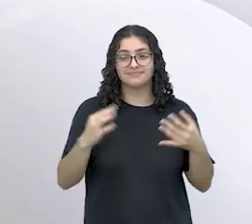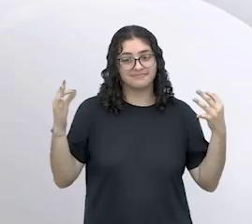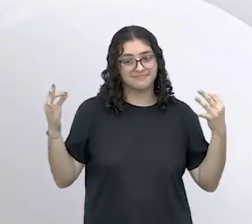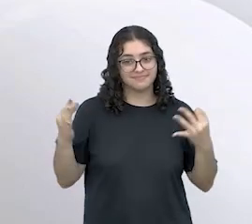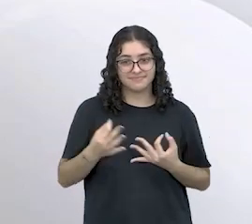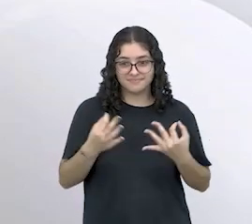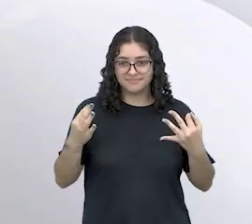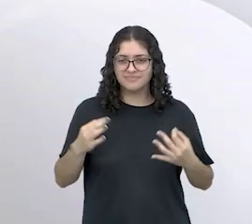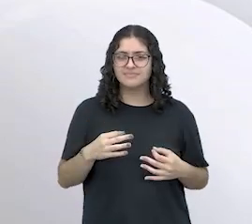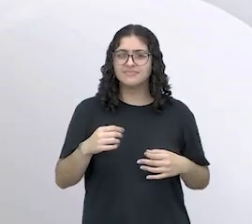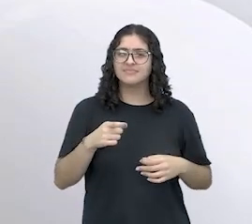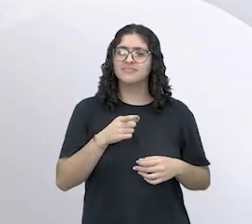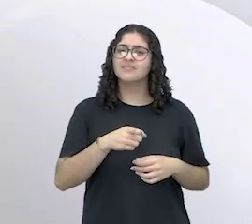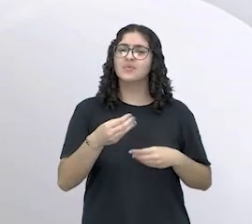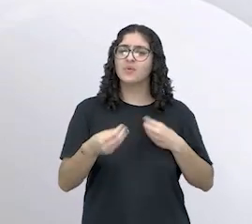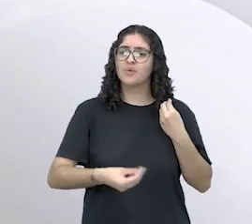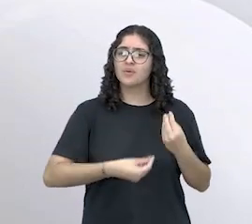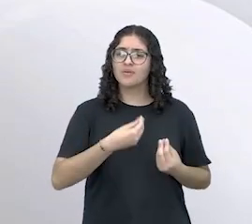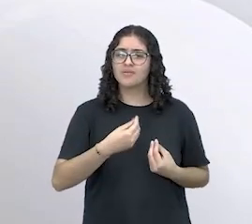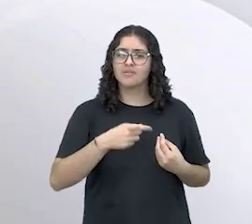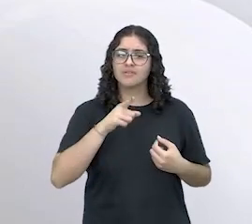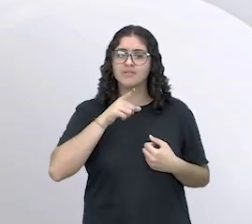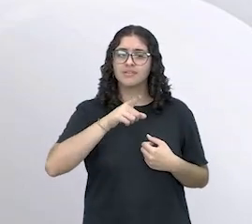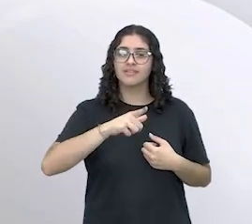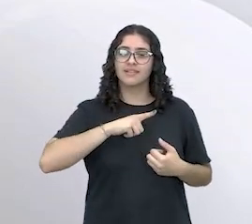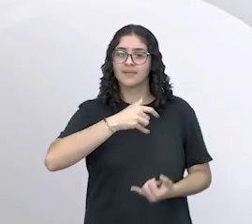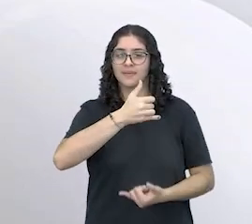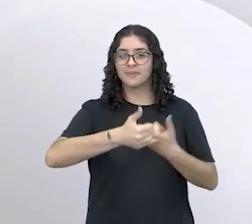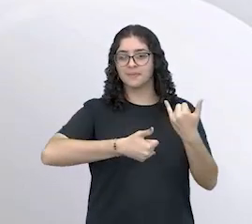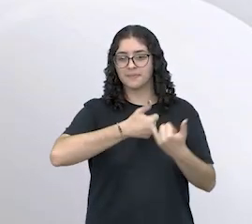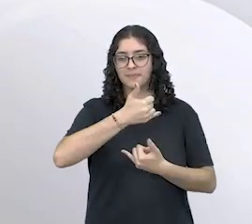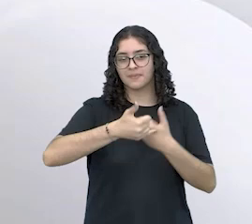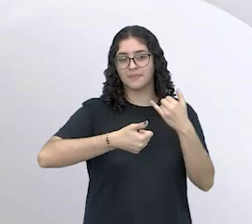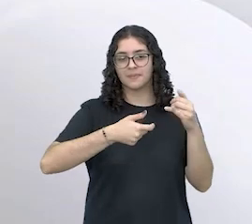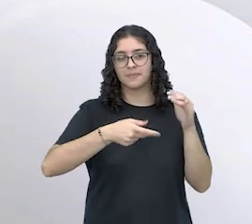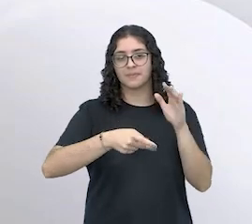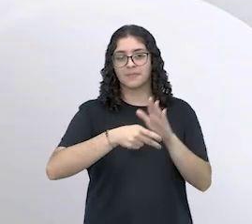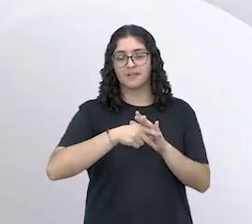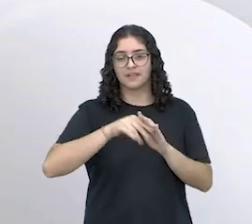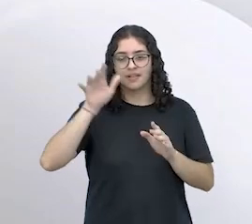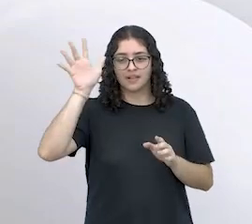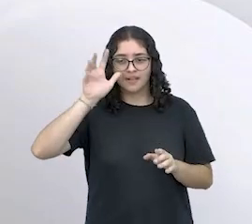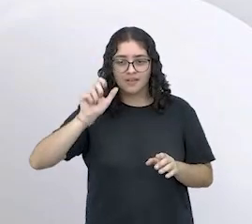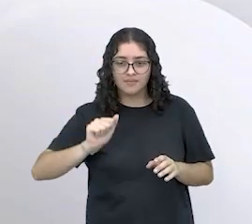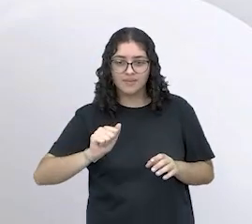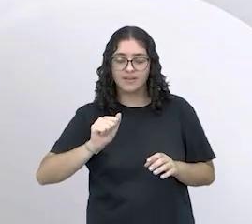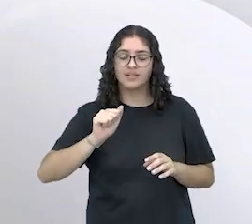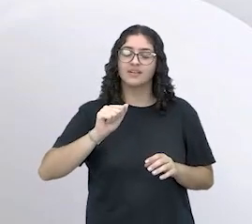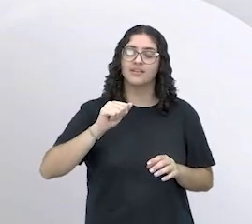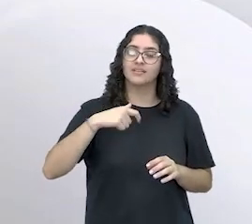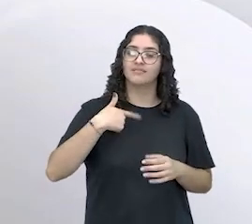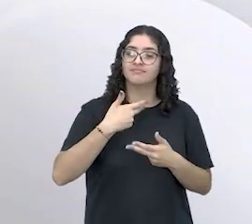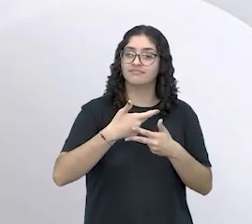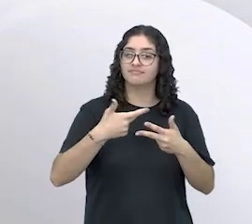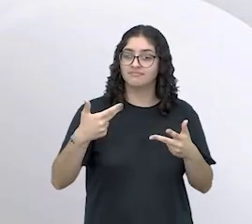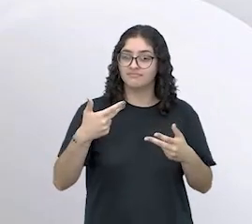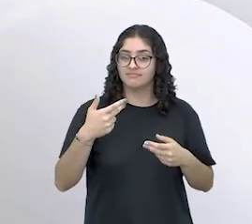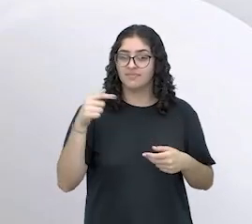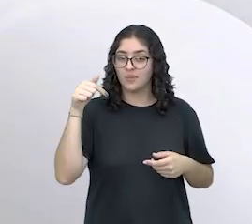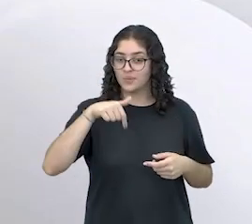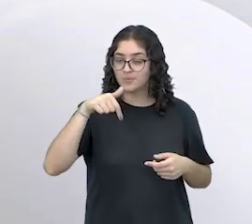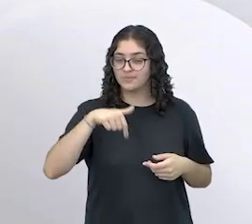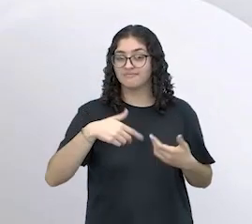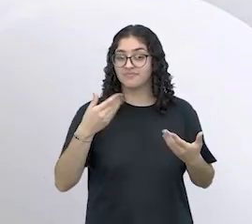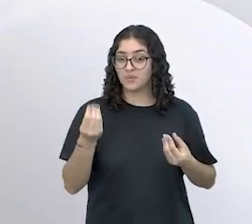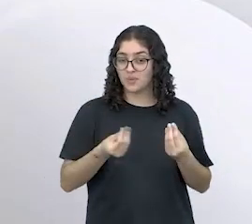Perfeito. E aí, como que vocês trouxeram as brincadeiras matriz africanas, indígenas, para o TPC de inglês hoje? Estamos curiosos. Olha,